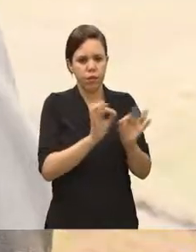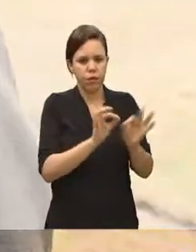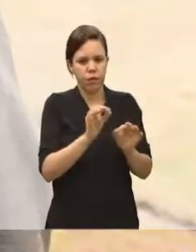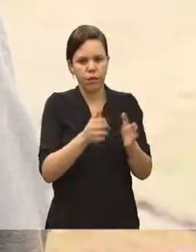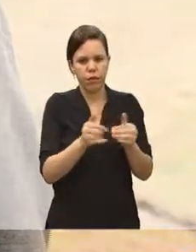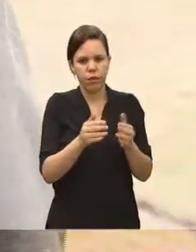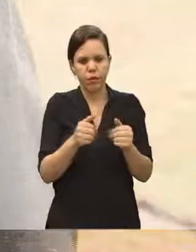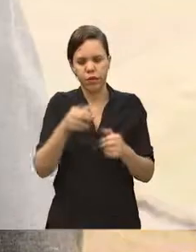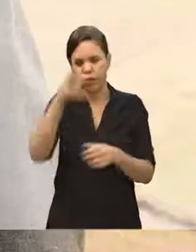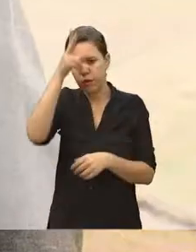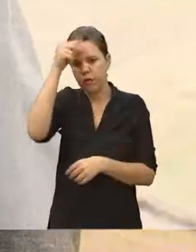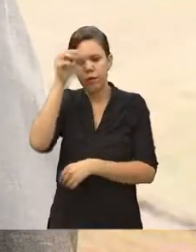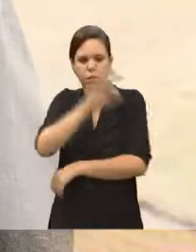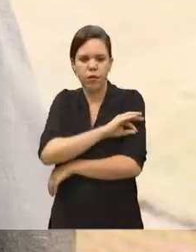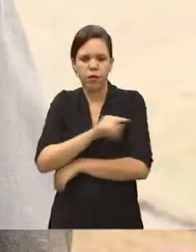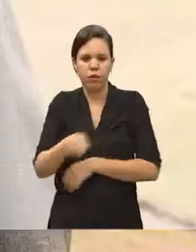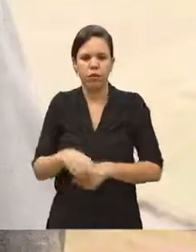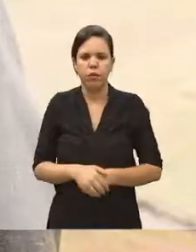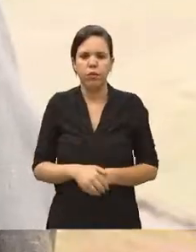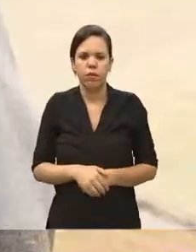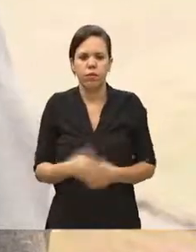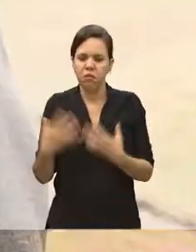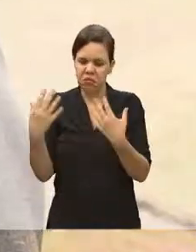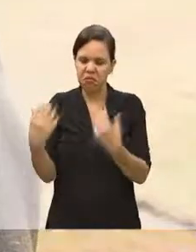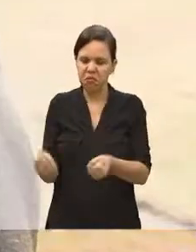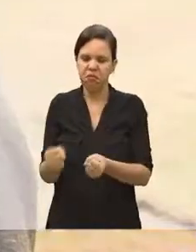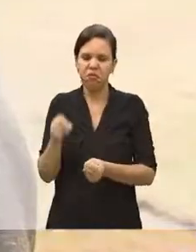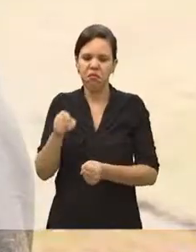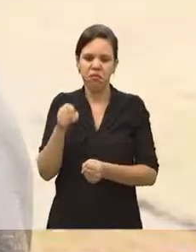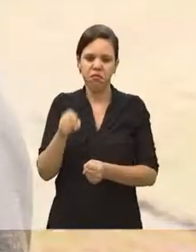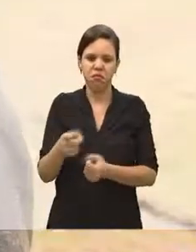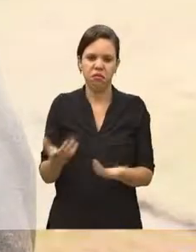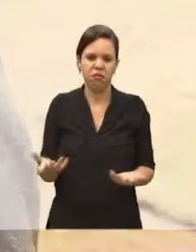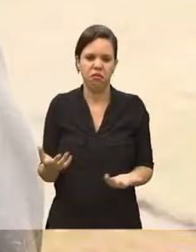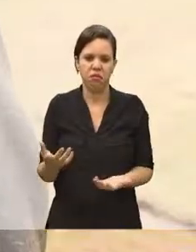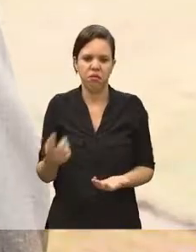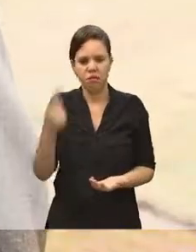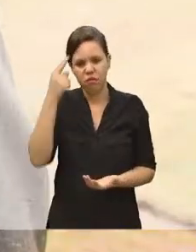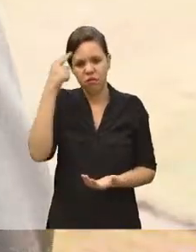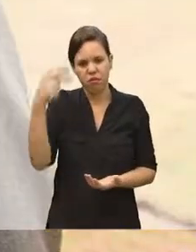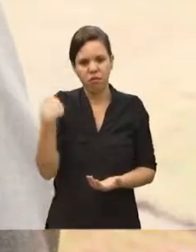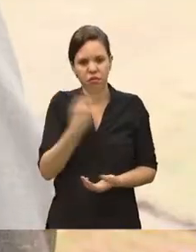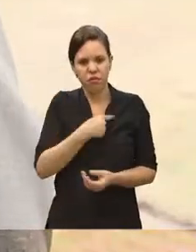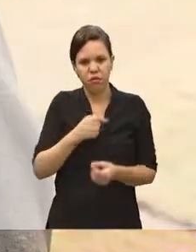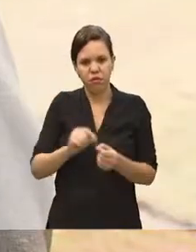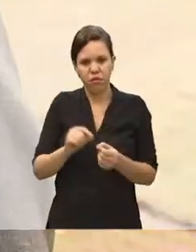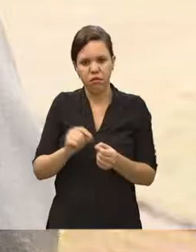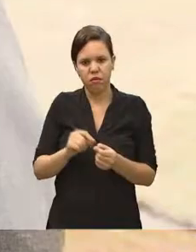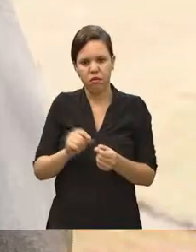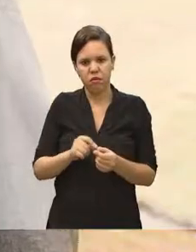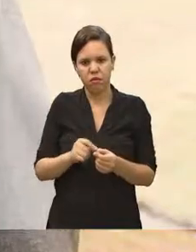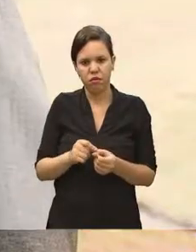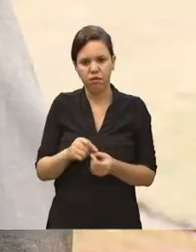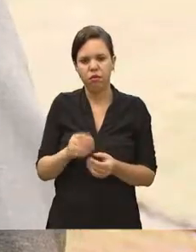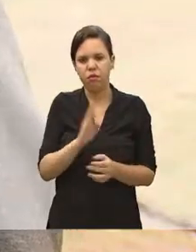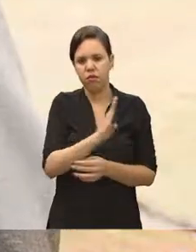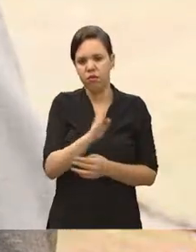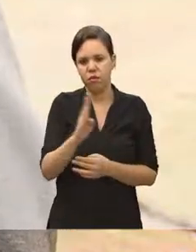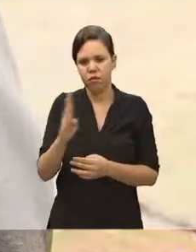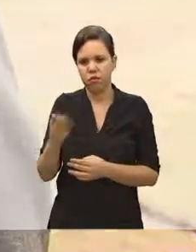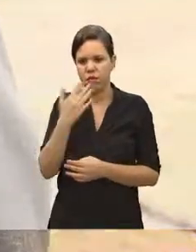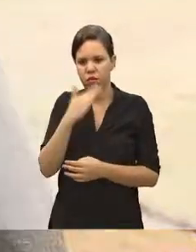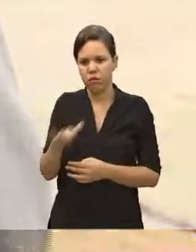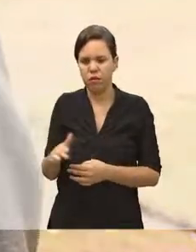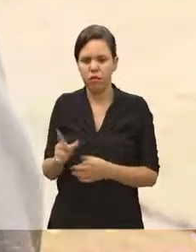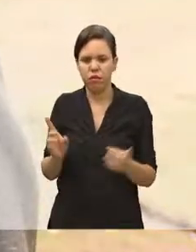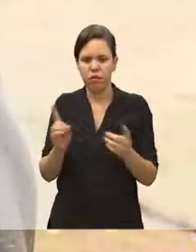para a Prefeitura, que abraçou de pronto a ideia da gente construir uma biblioteca infantil para atender